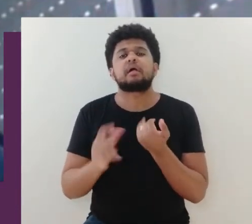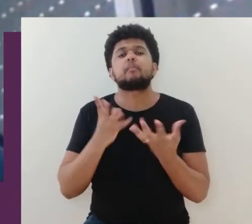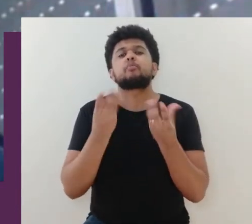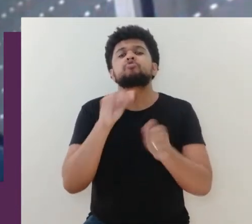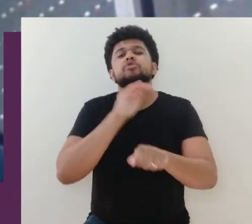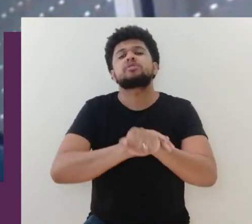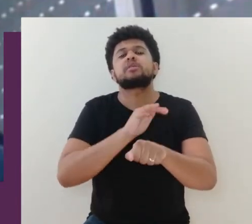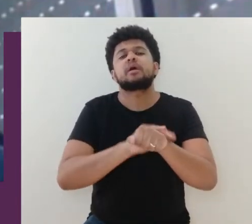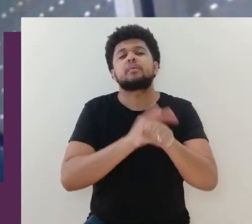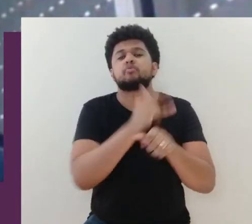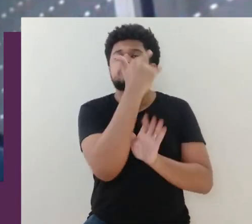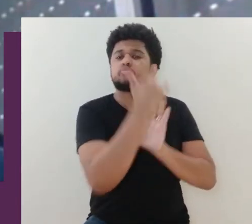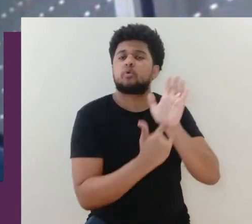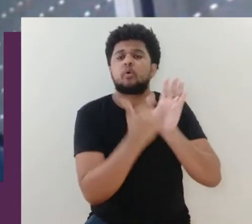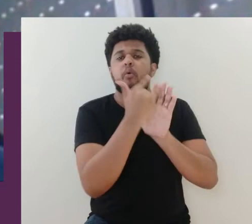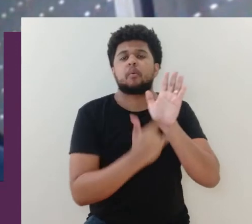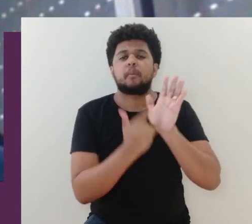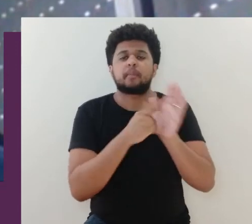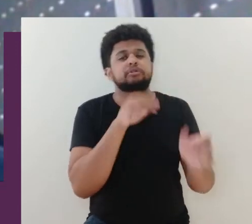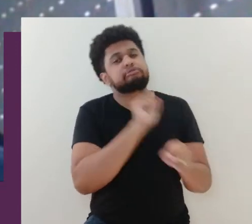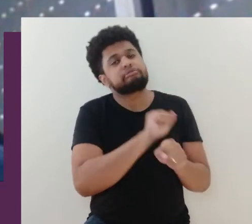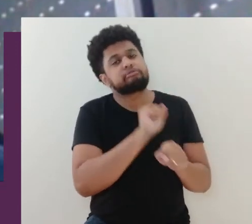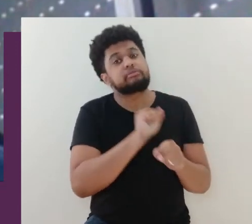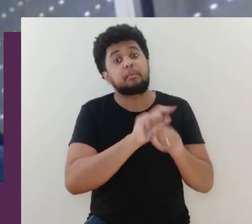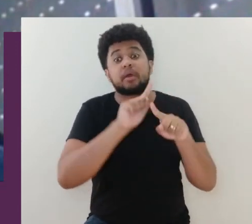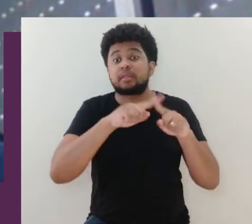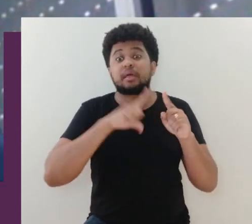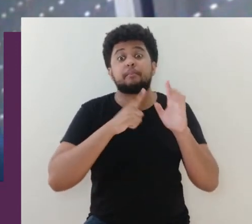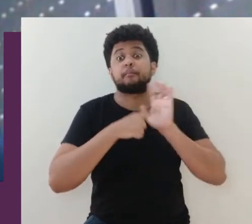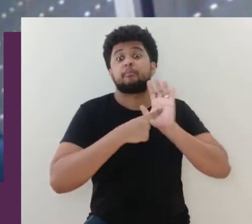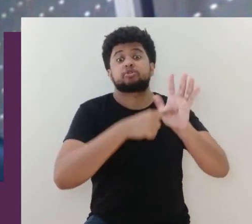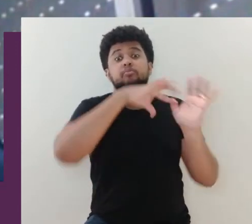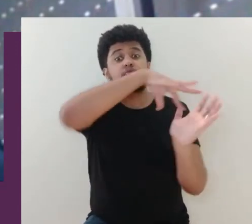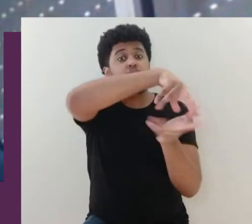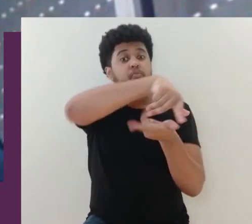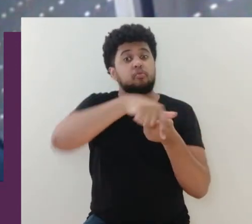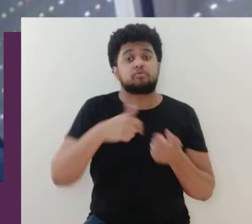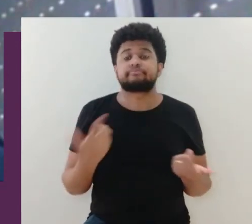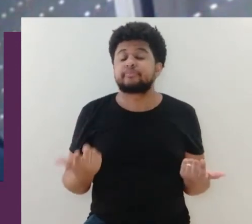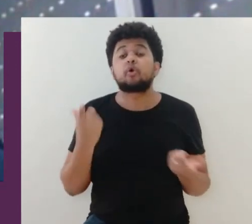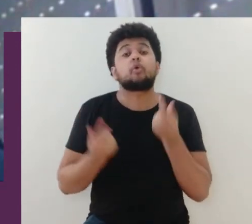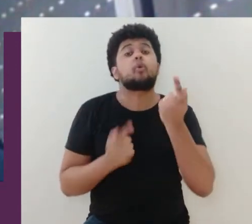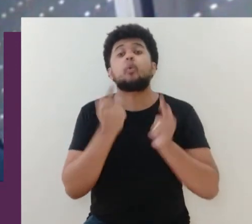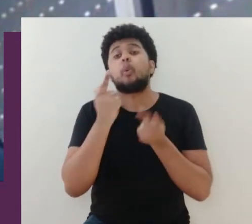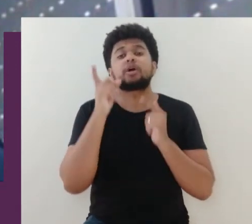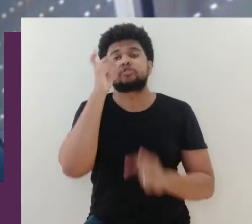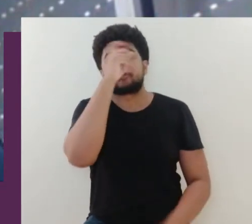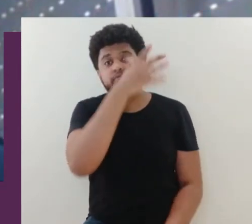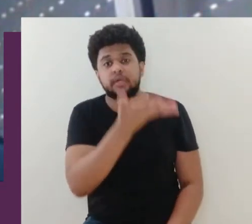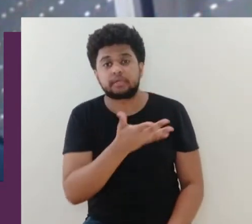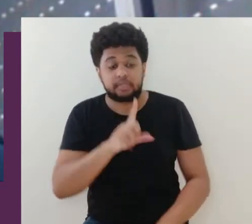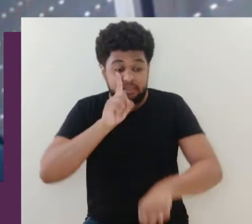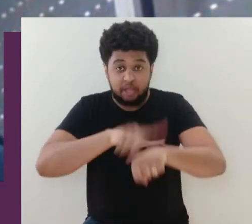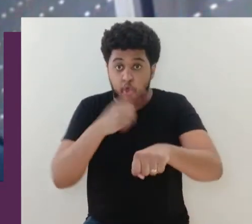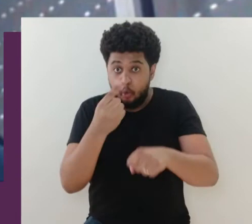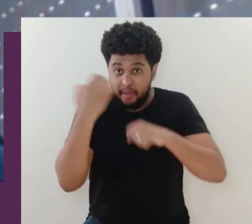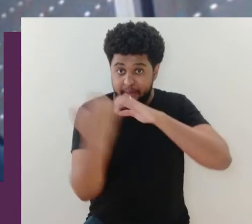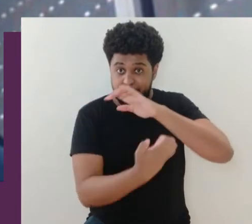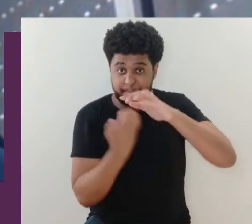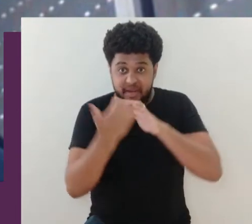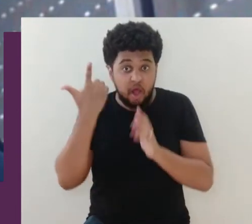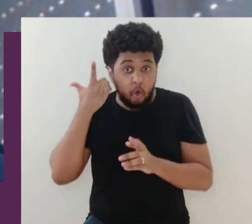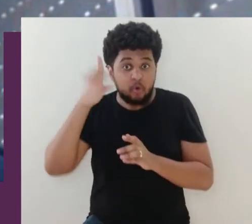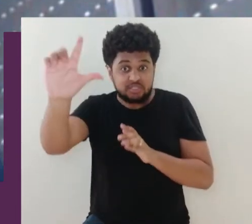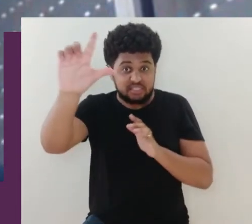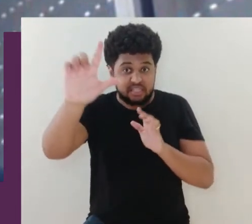ficaria tanto tempo numa agência reguladora, sendo que já estava sendo mostrado para o mundo que ela funciona? Qual que é a dificuldade? Então, a hora que uma empresa